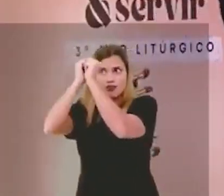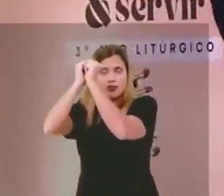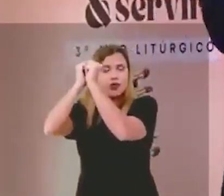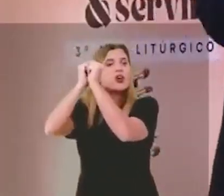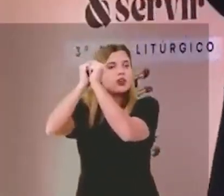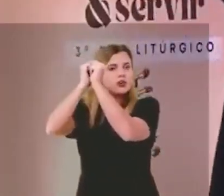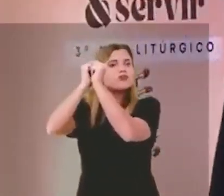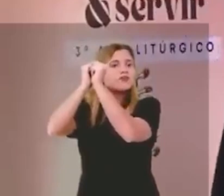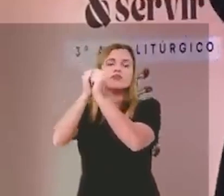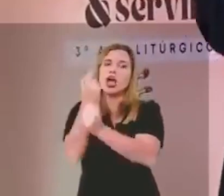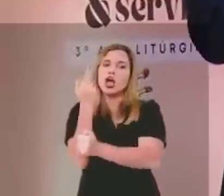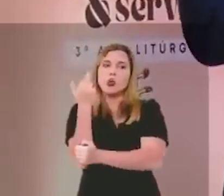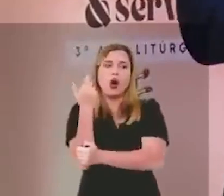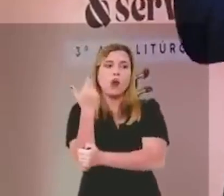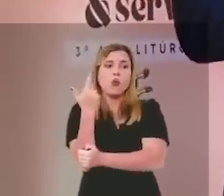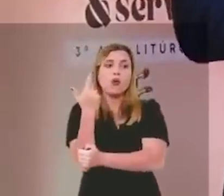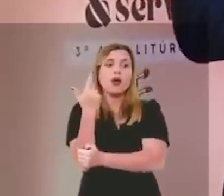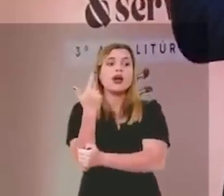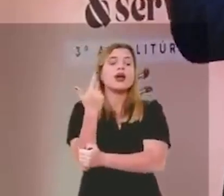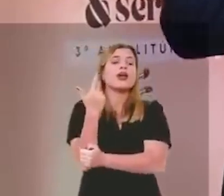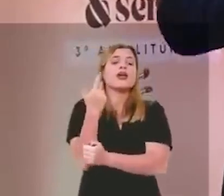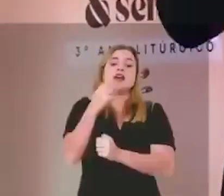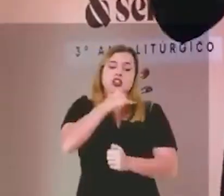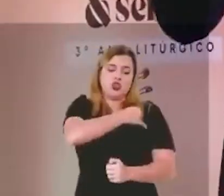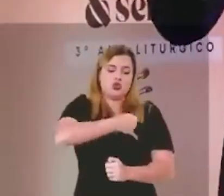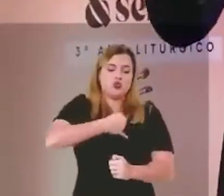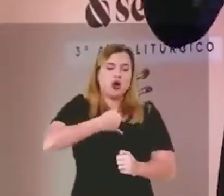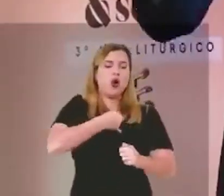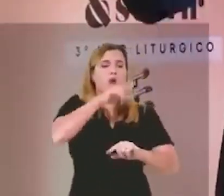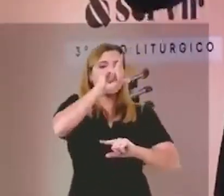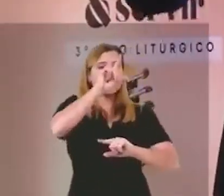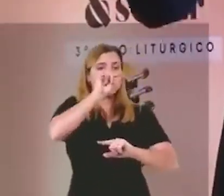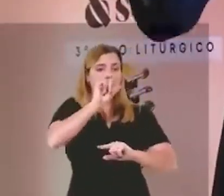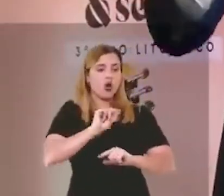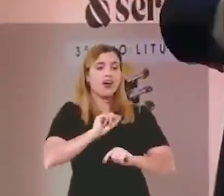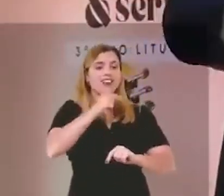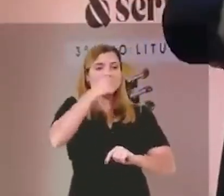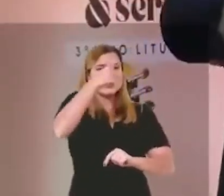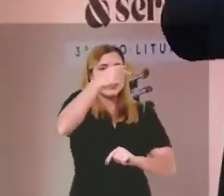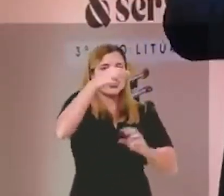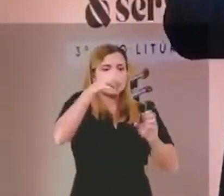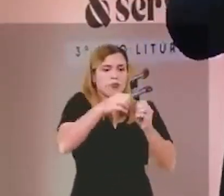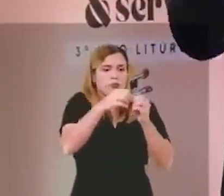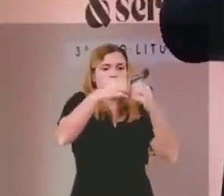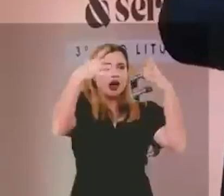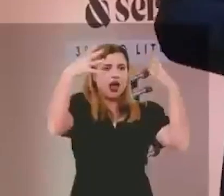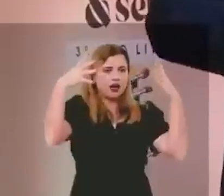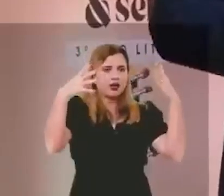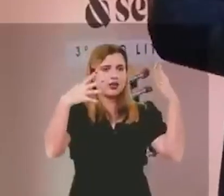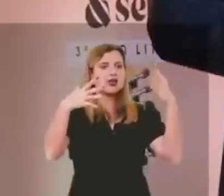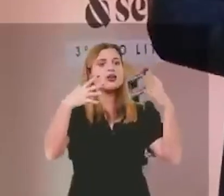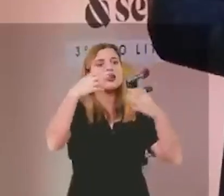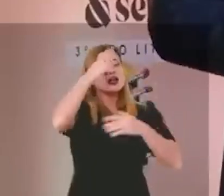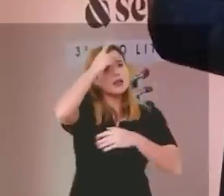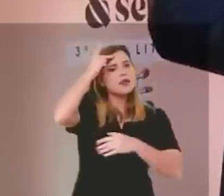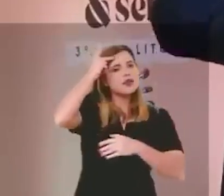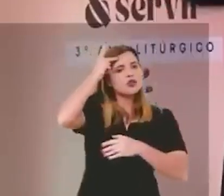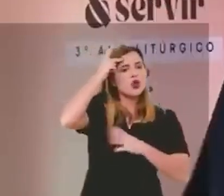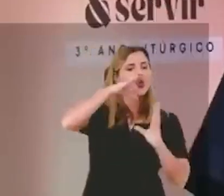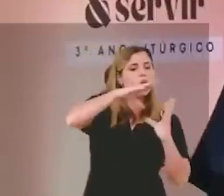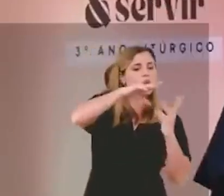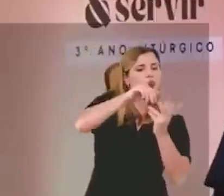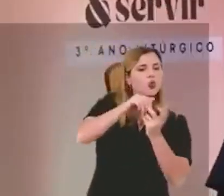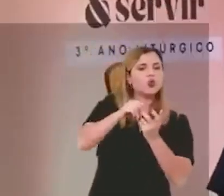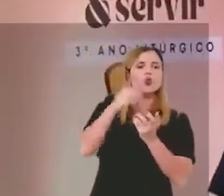selecionar 7 milagres, porque ele diz no último versículo que se todos fossem registrados, o mundo não caberia. Ele